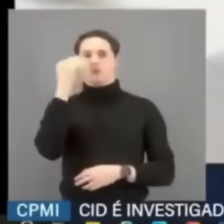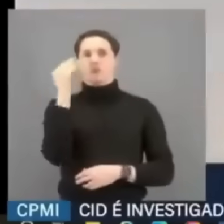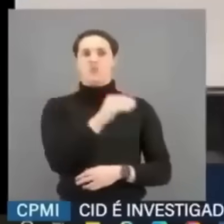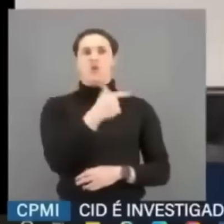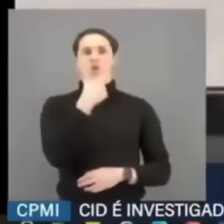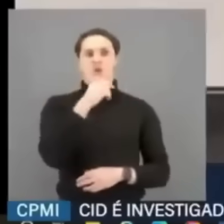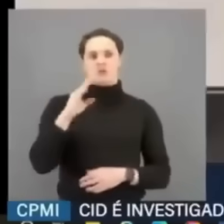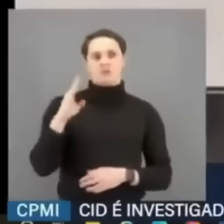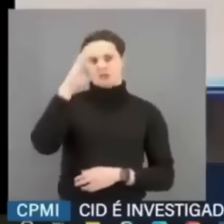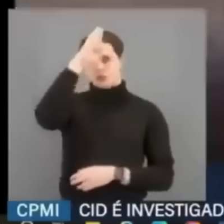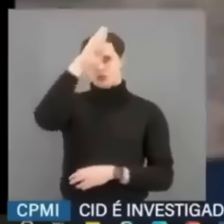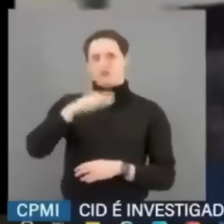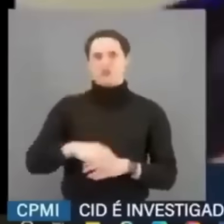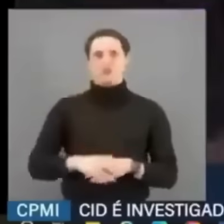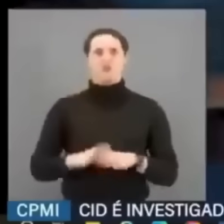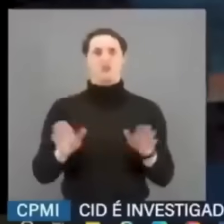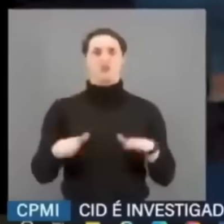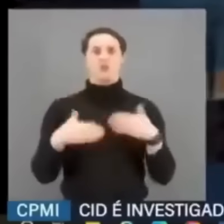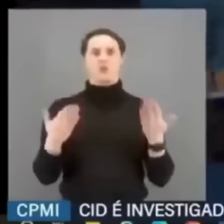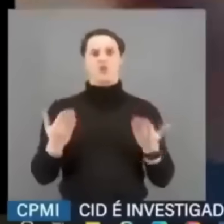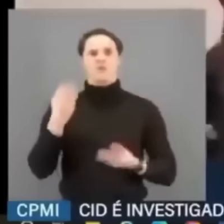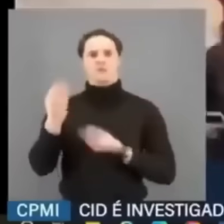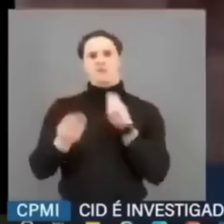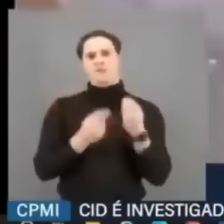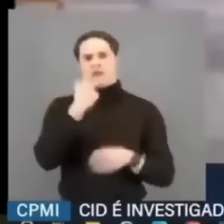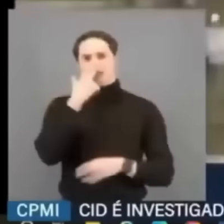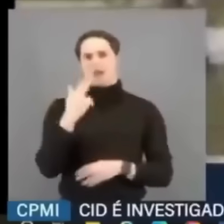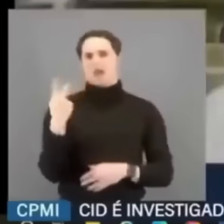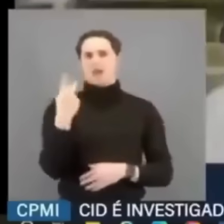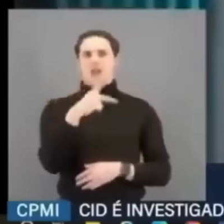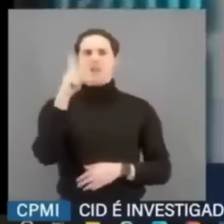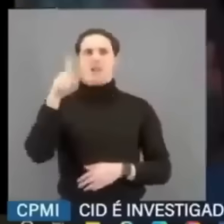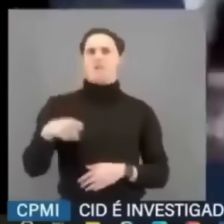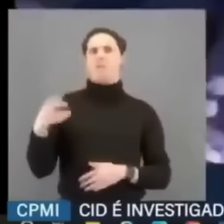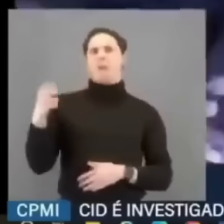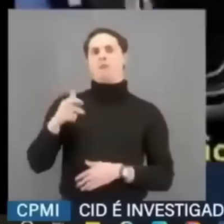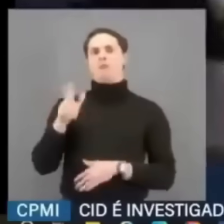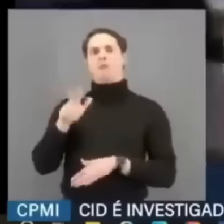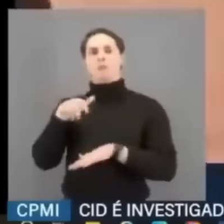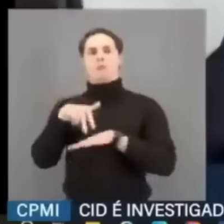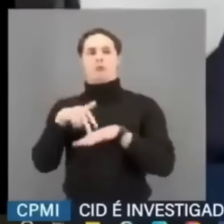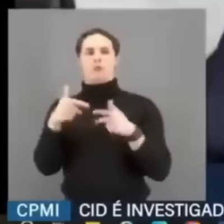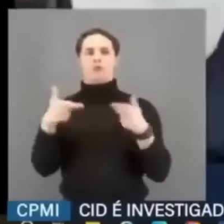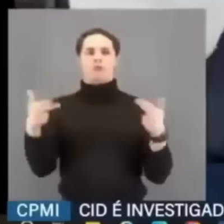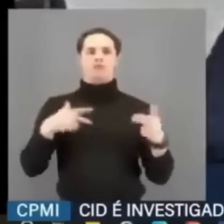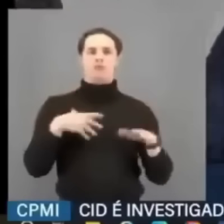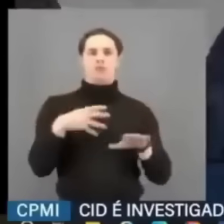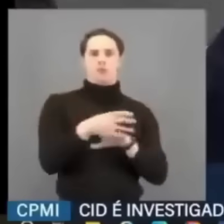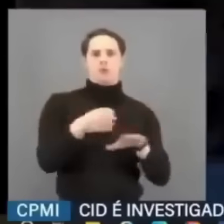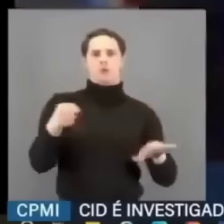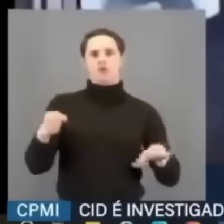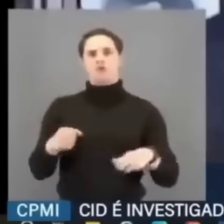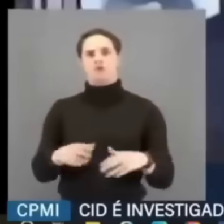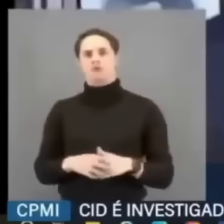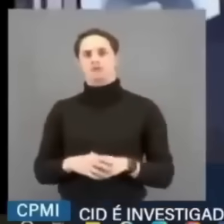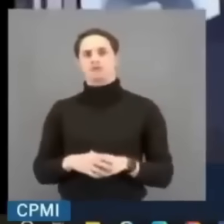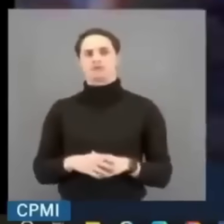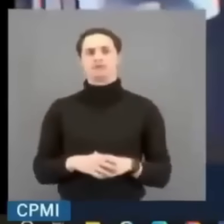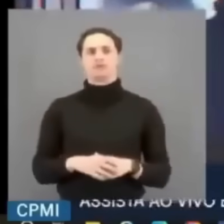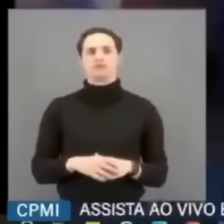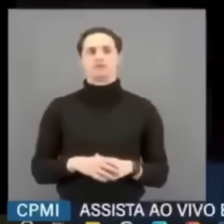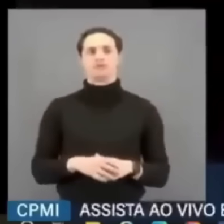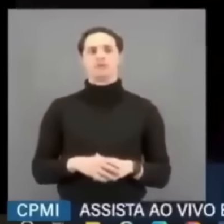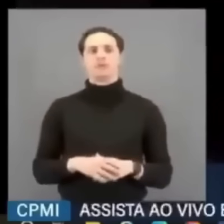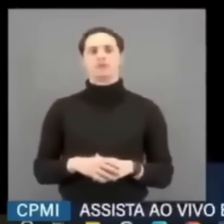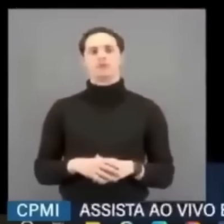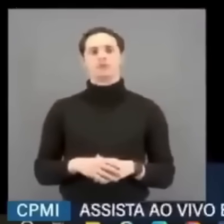Jair Bolsonaro. Como se Mauro Cid fosse o beneficiário de um eventual golpe bem-sucedido. Isso é uma